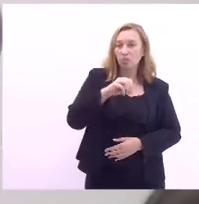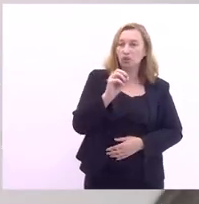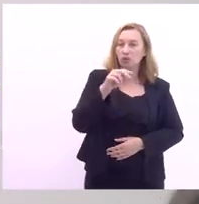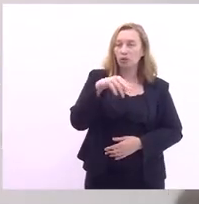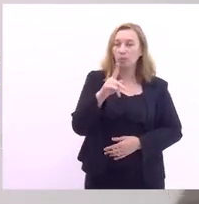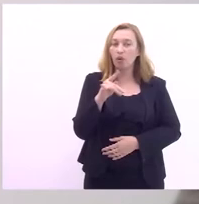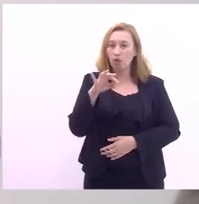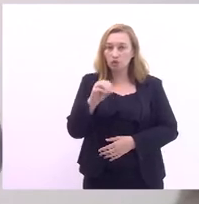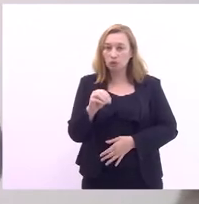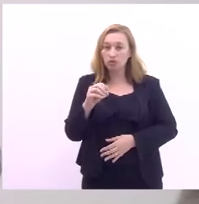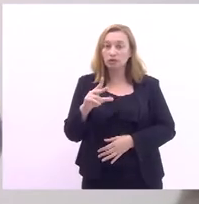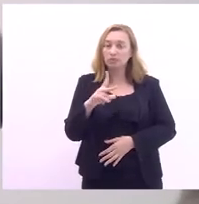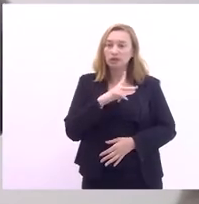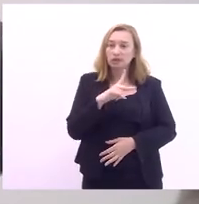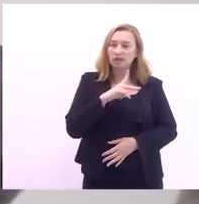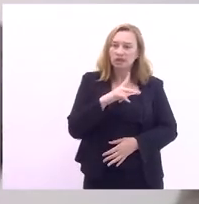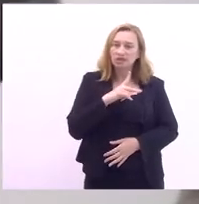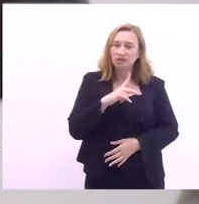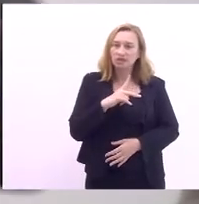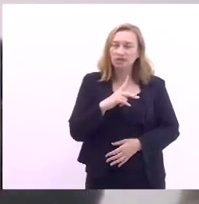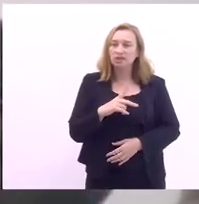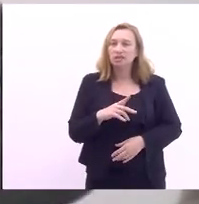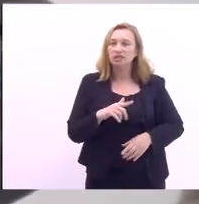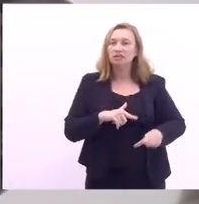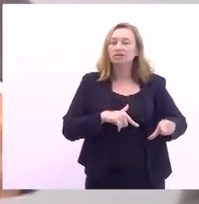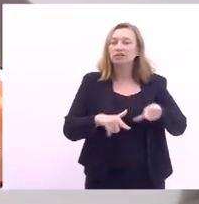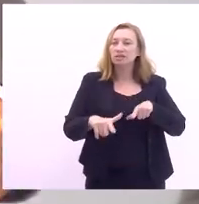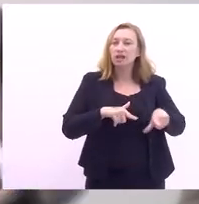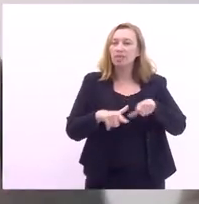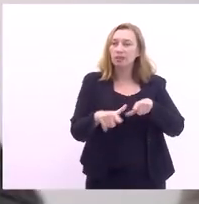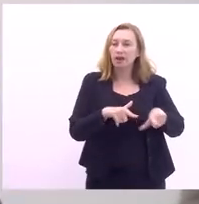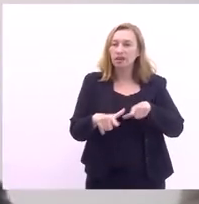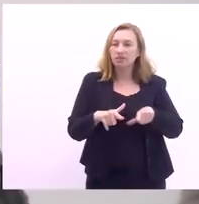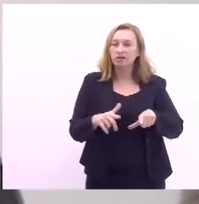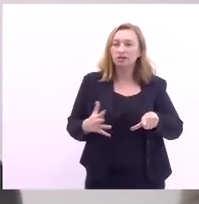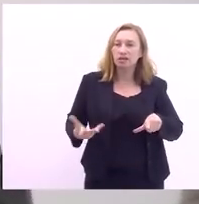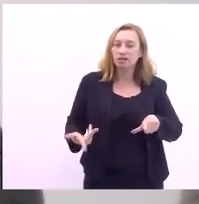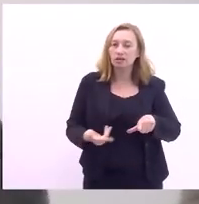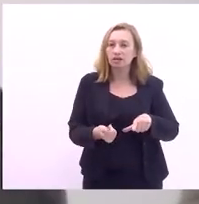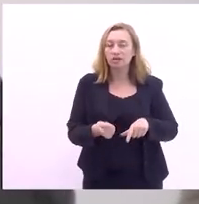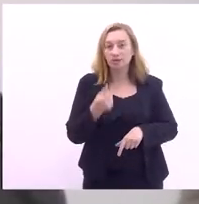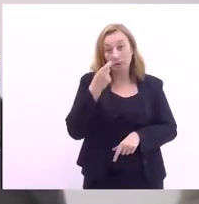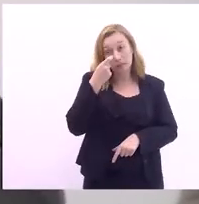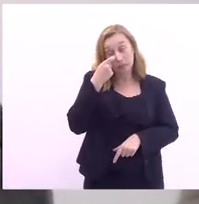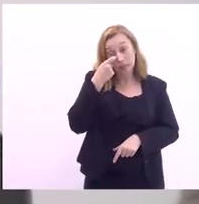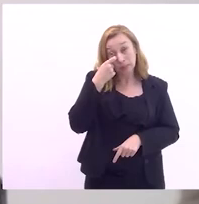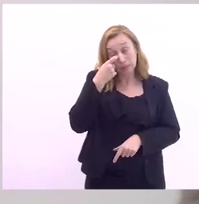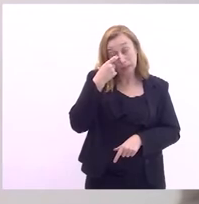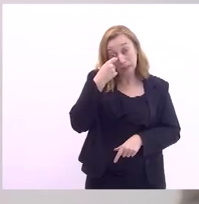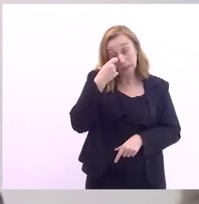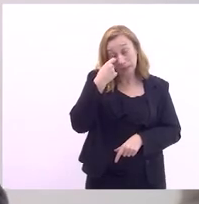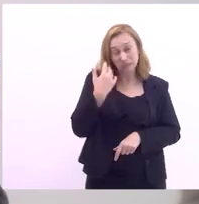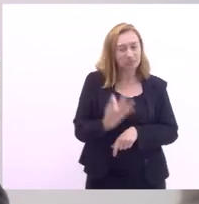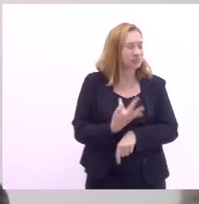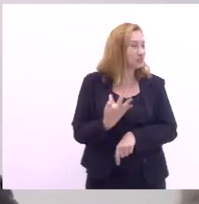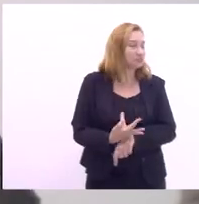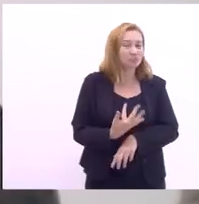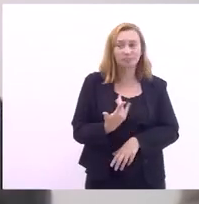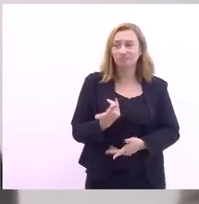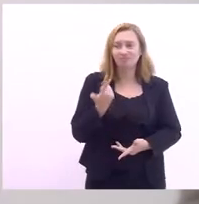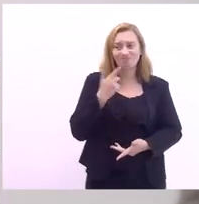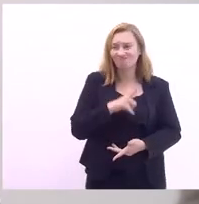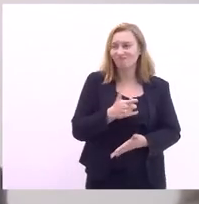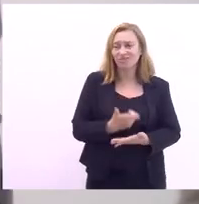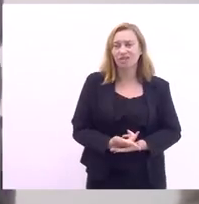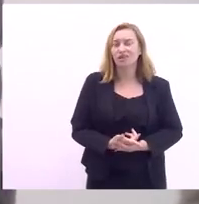Monopólios privados para a prestação de serviços essenciais. Ninguém aguenta, pô. E eu